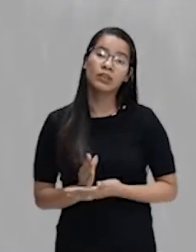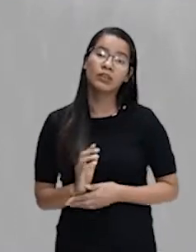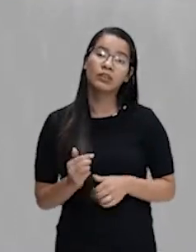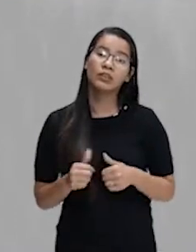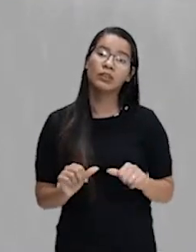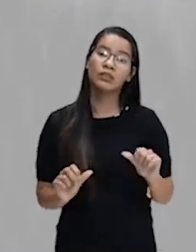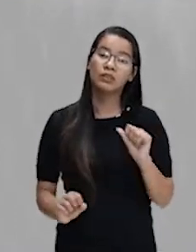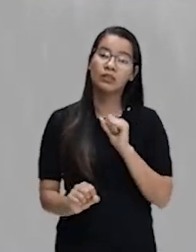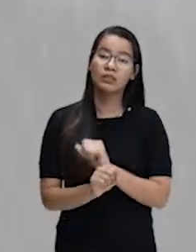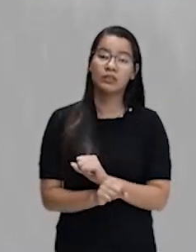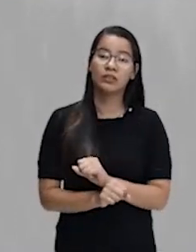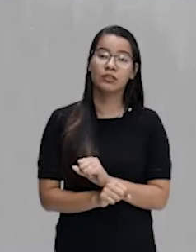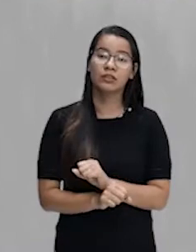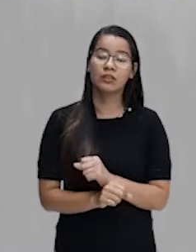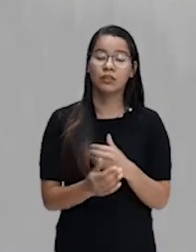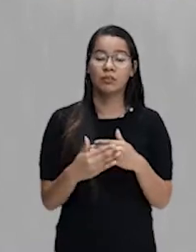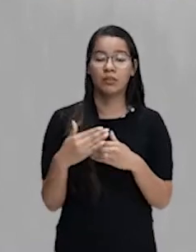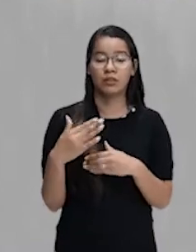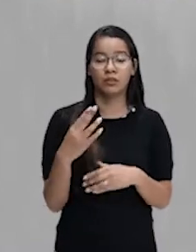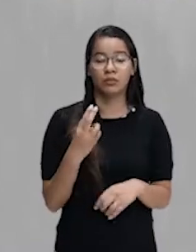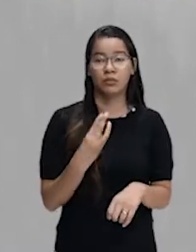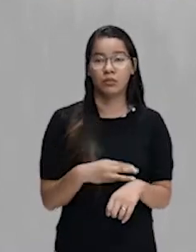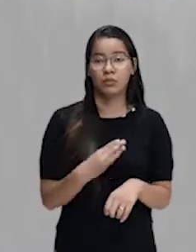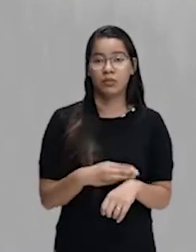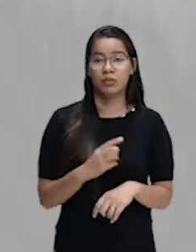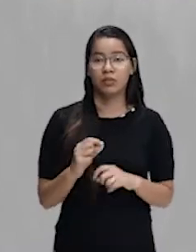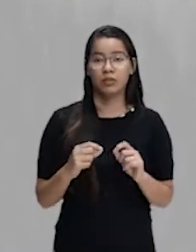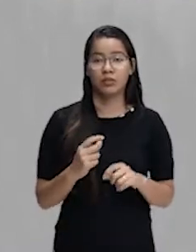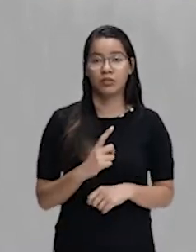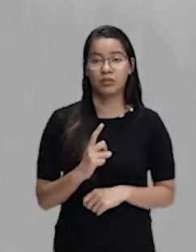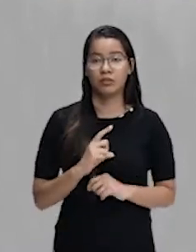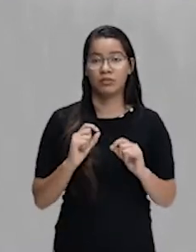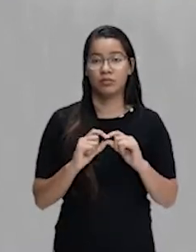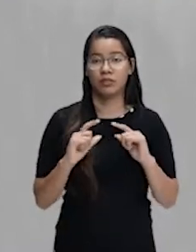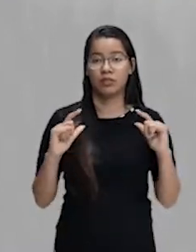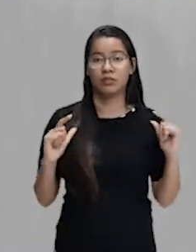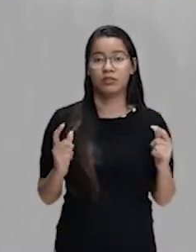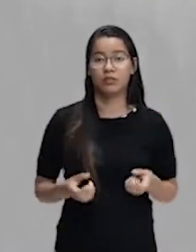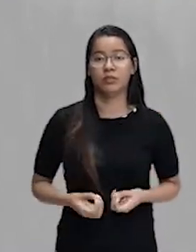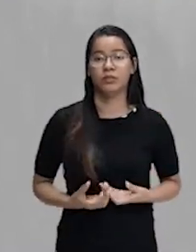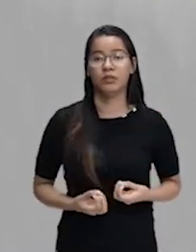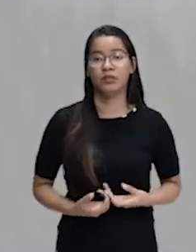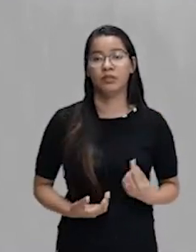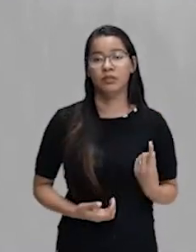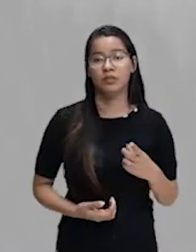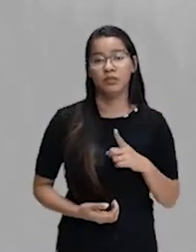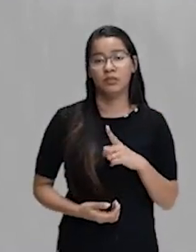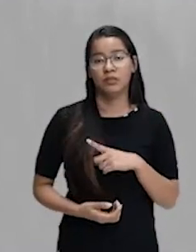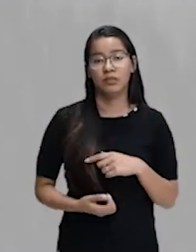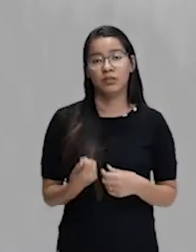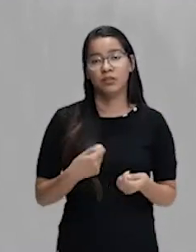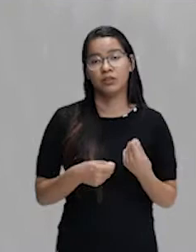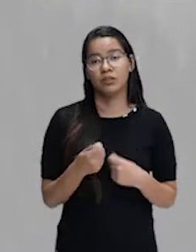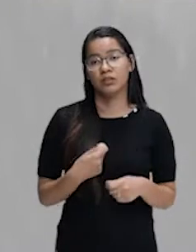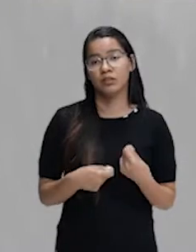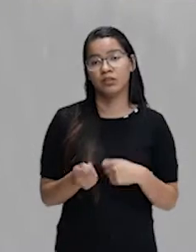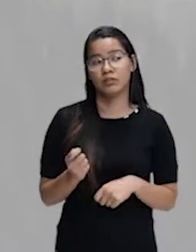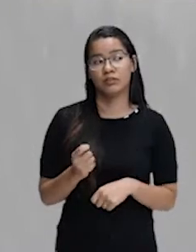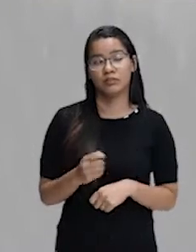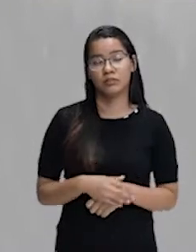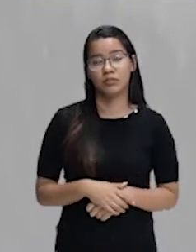estagnado. E a partir do momento que eu tenho esse excedente de produção, nós temos a negociação desse